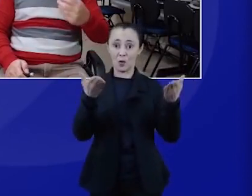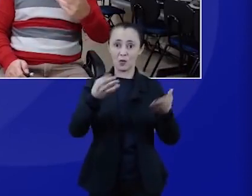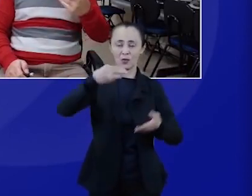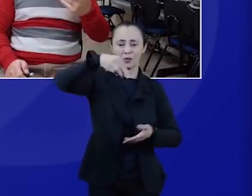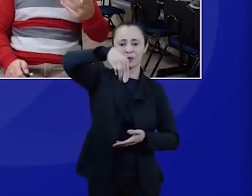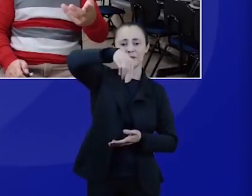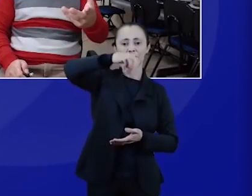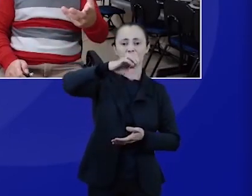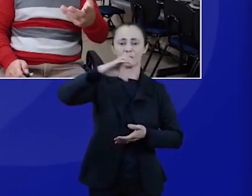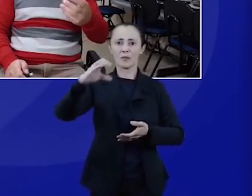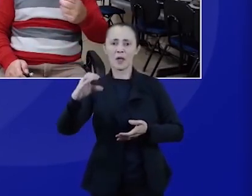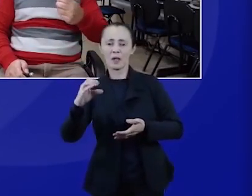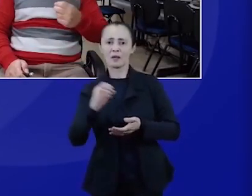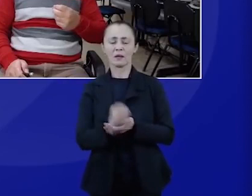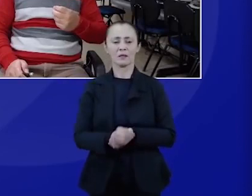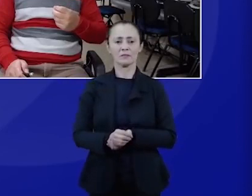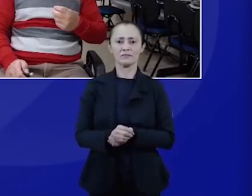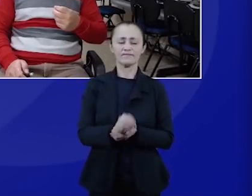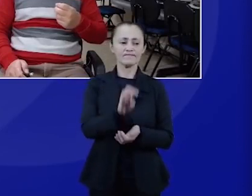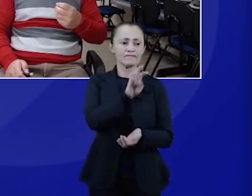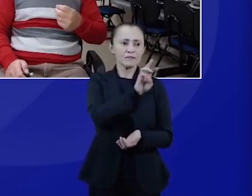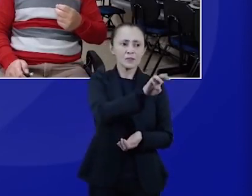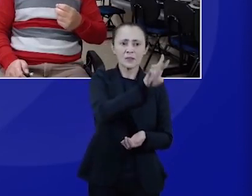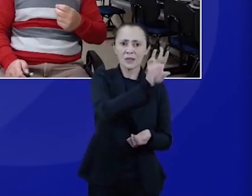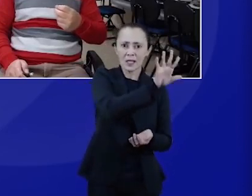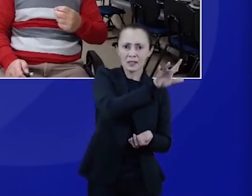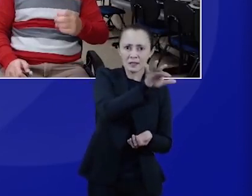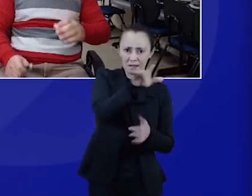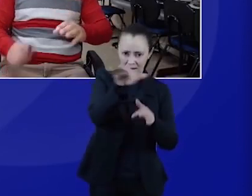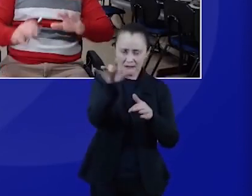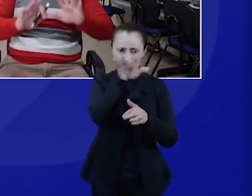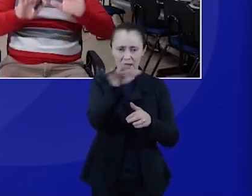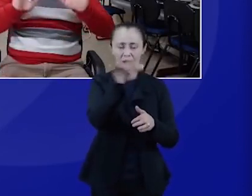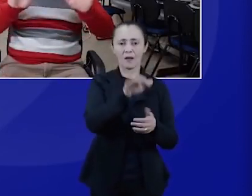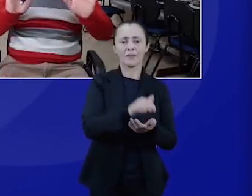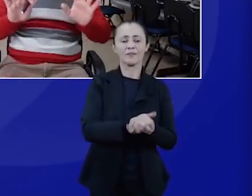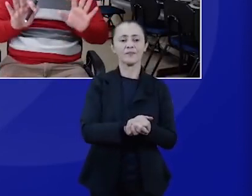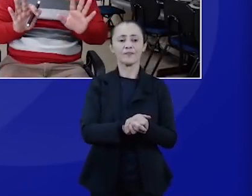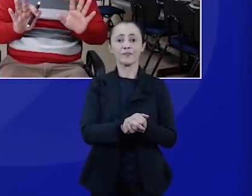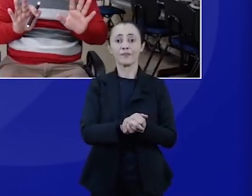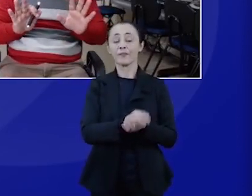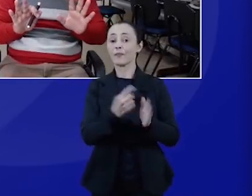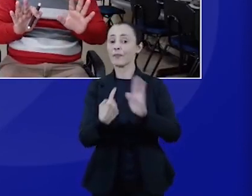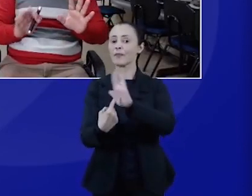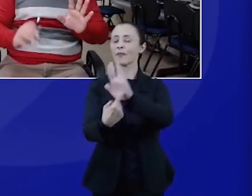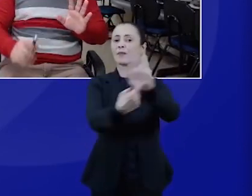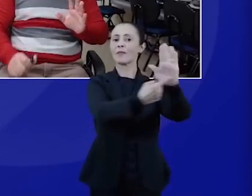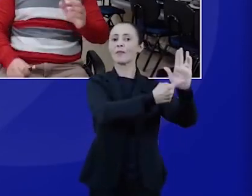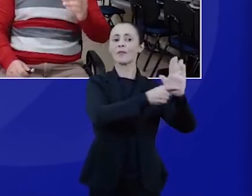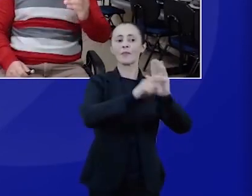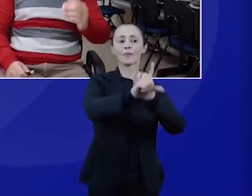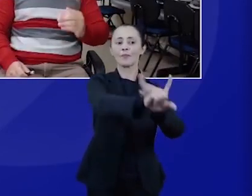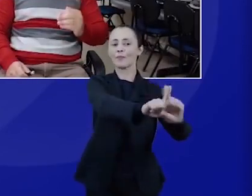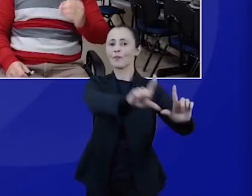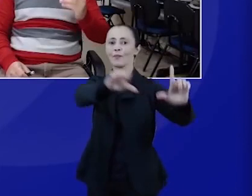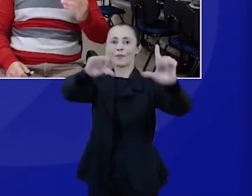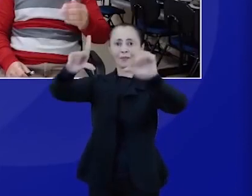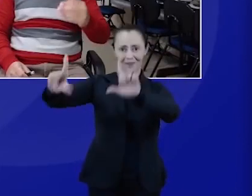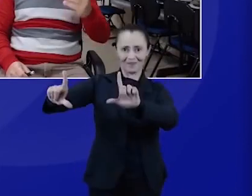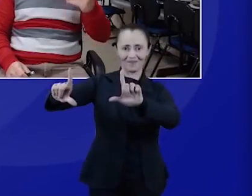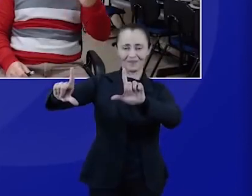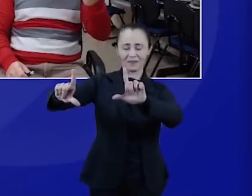você acessa o portal de educação, apresenta-se então uma página. E essa página você